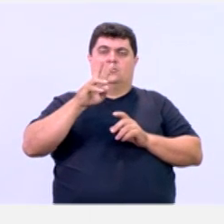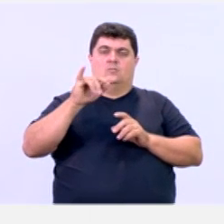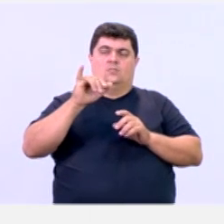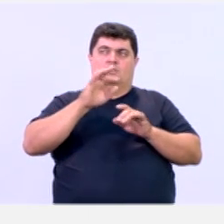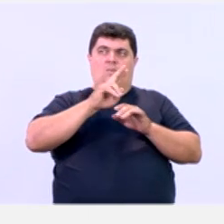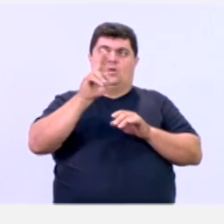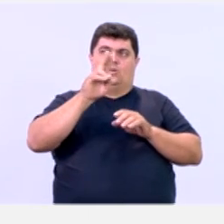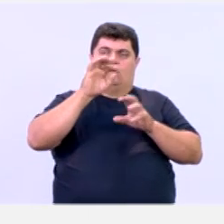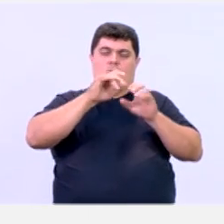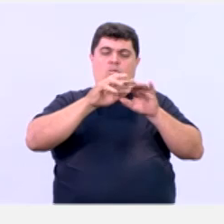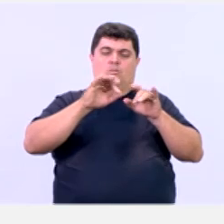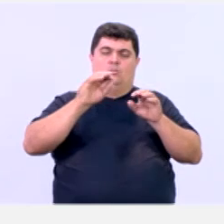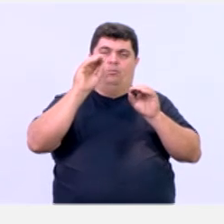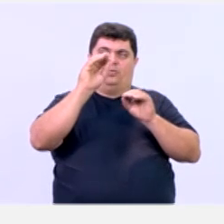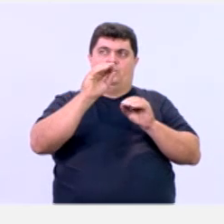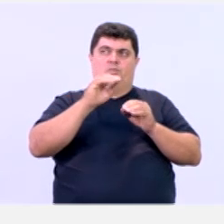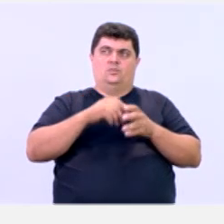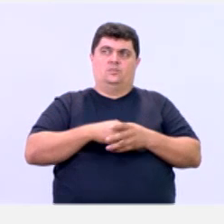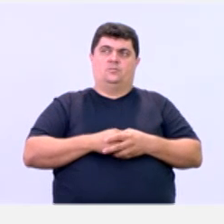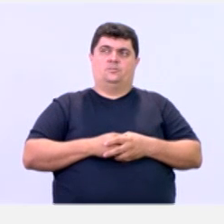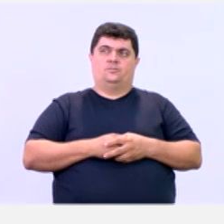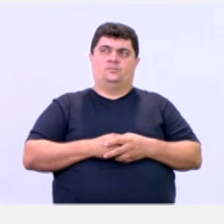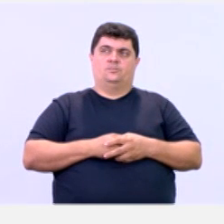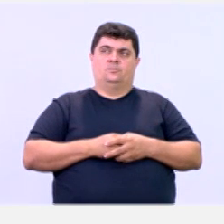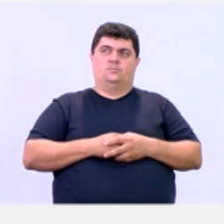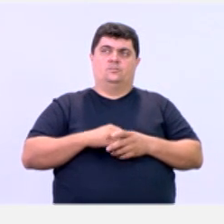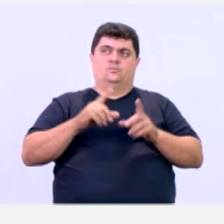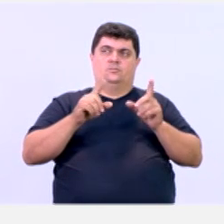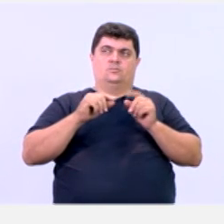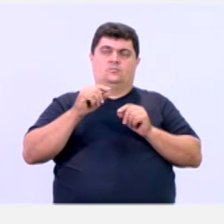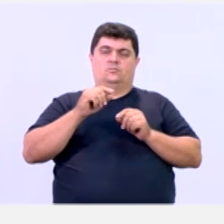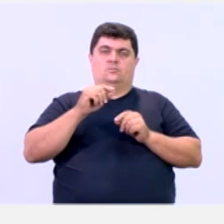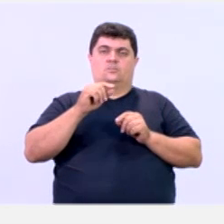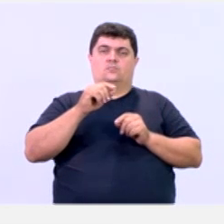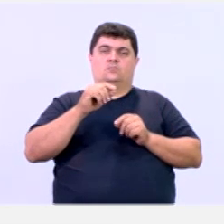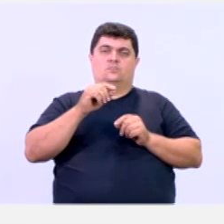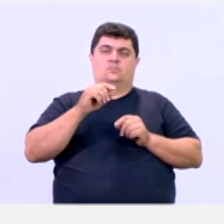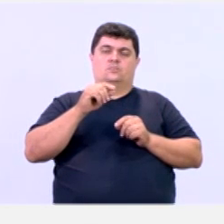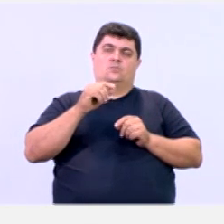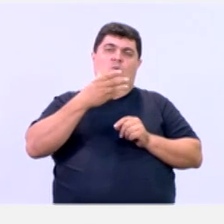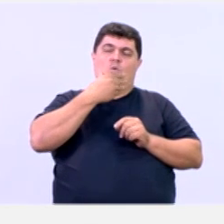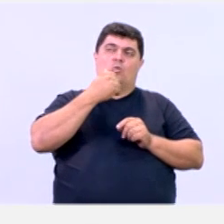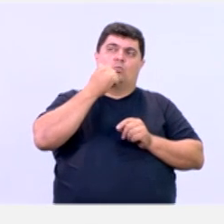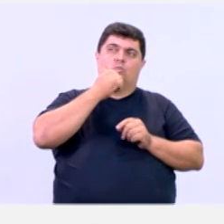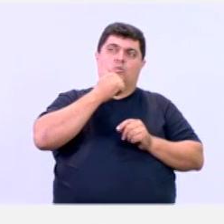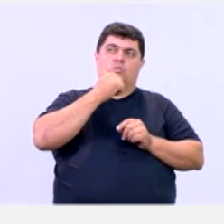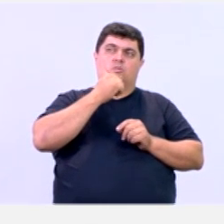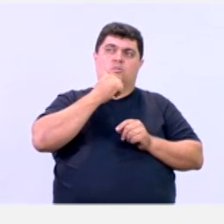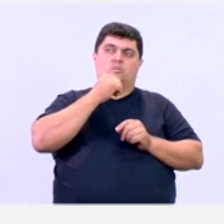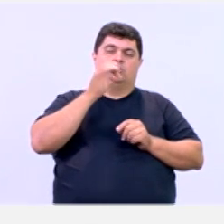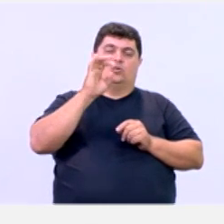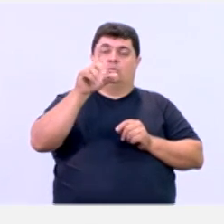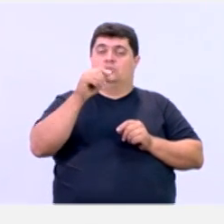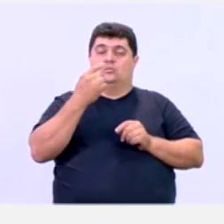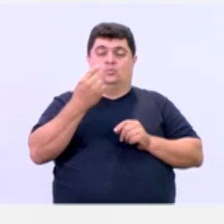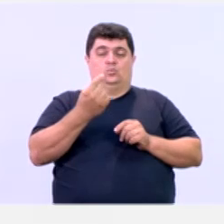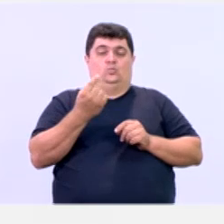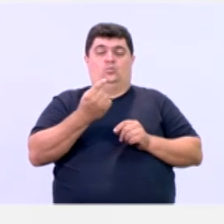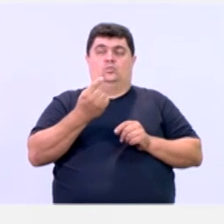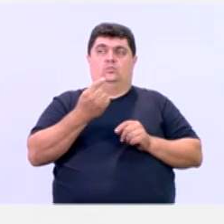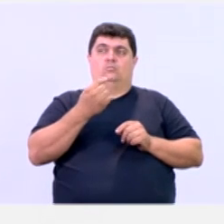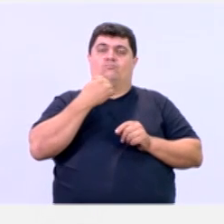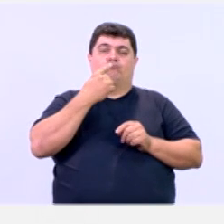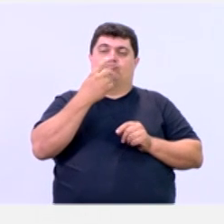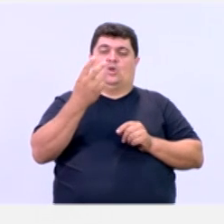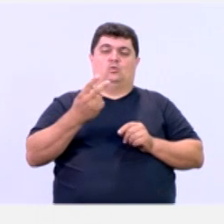o nome completo, escolher o sexo, e ela só tem a possibilidade de escolher